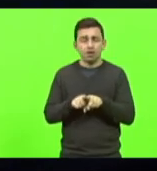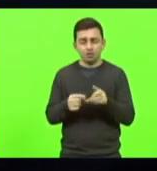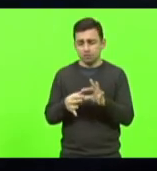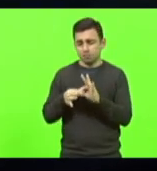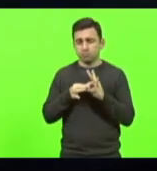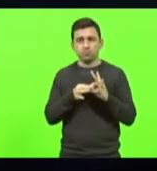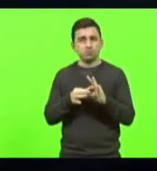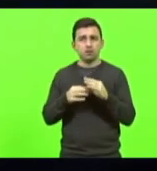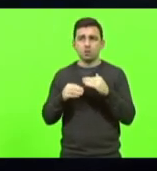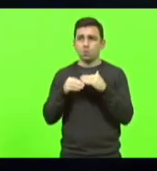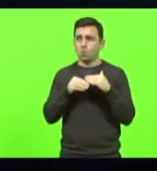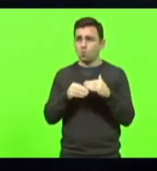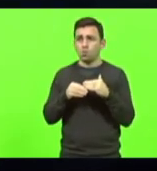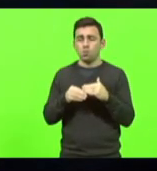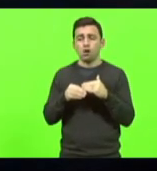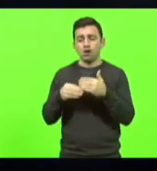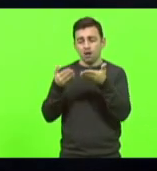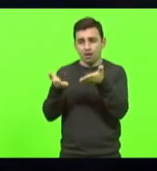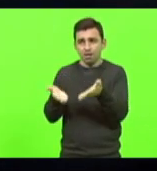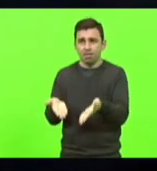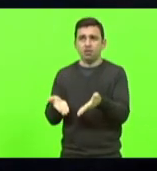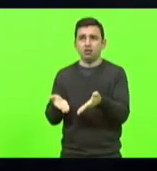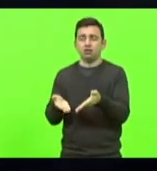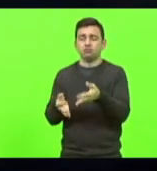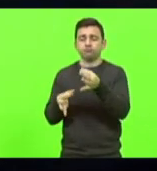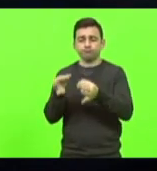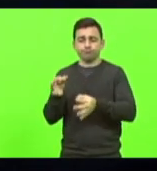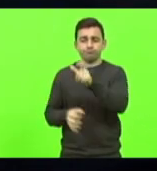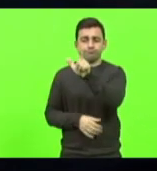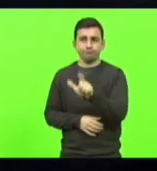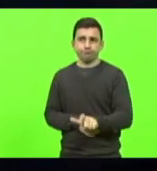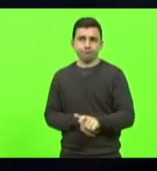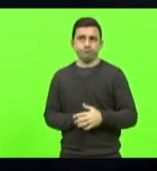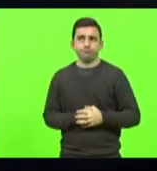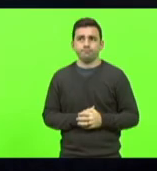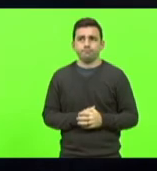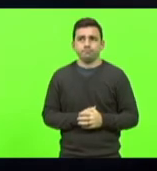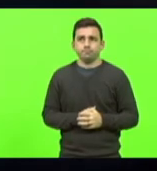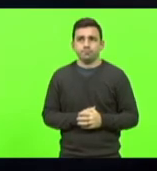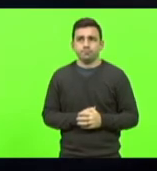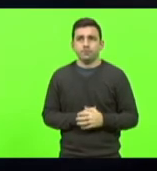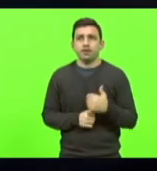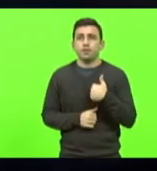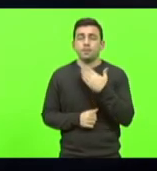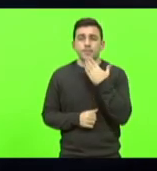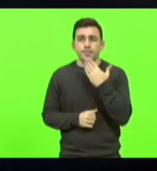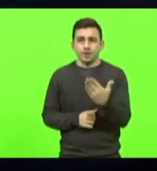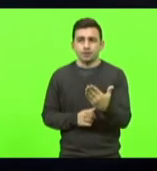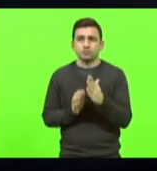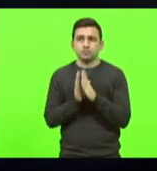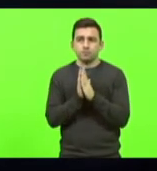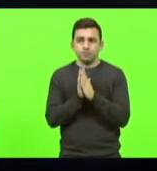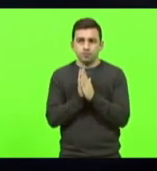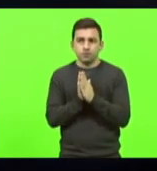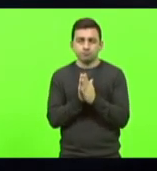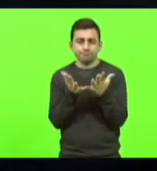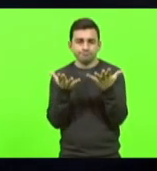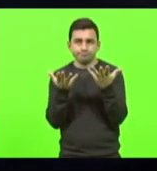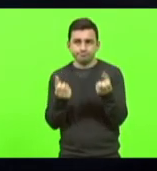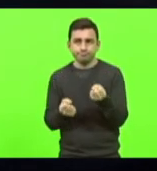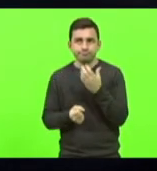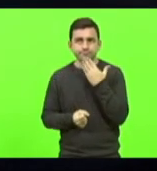aos Oficiais de Justiça e razão disso a presidente eu peço pelo acatamento do requerimento